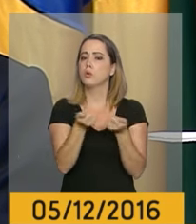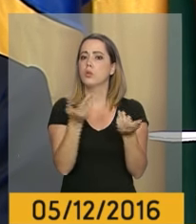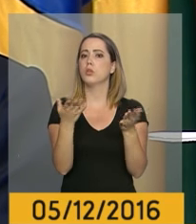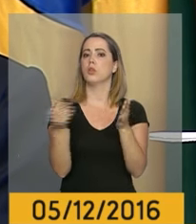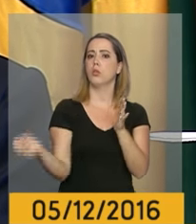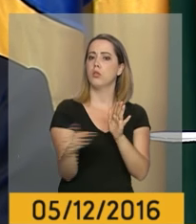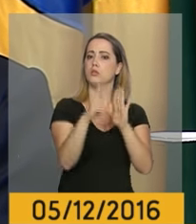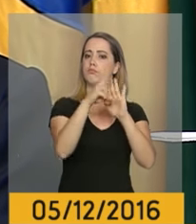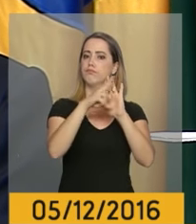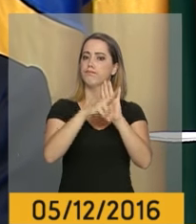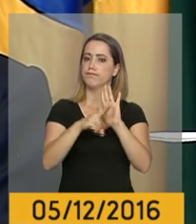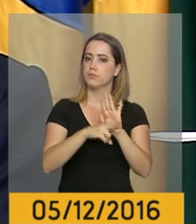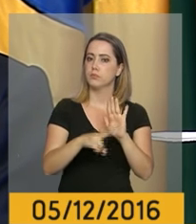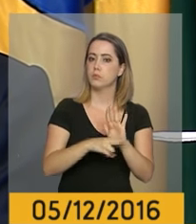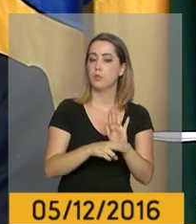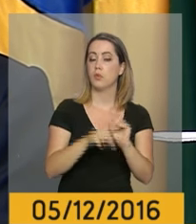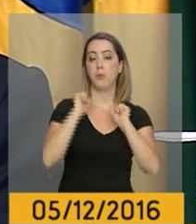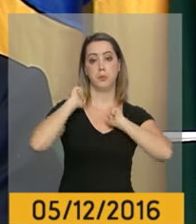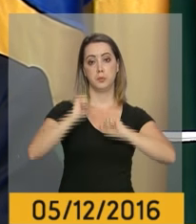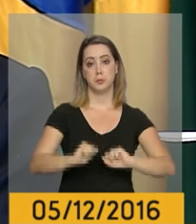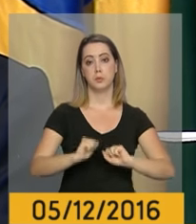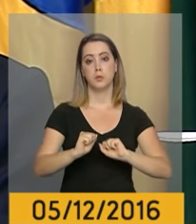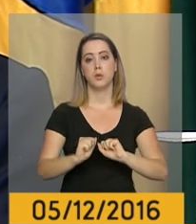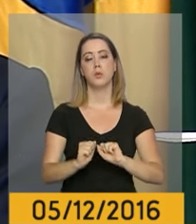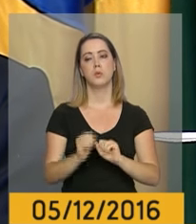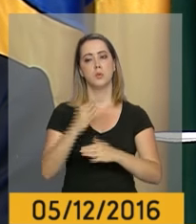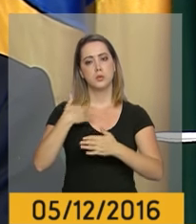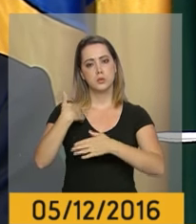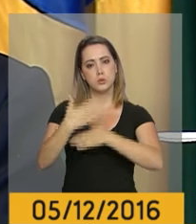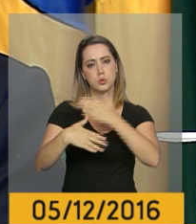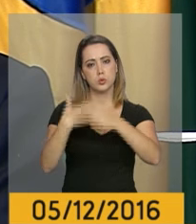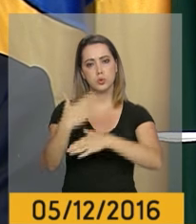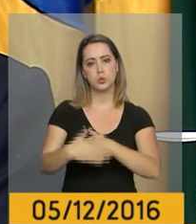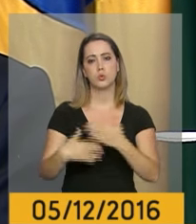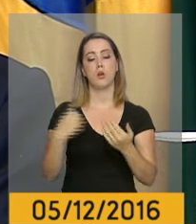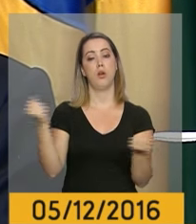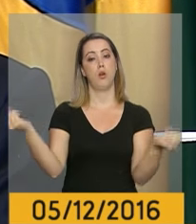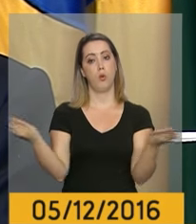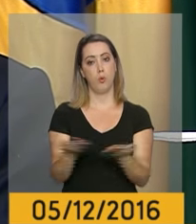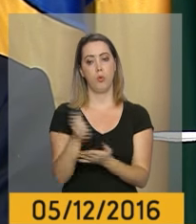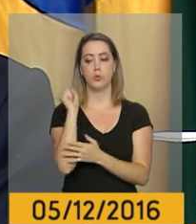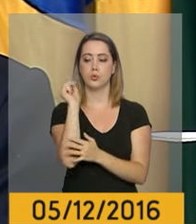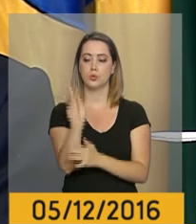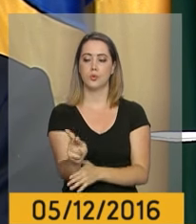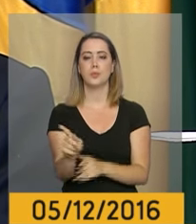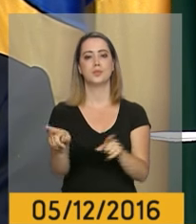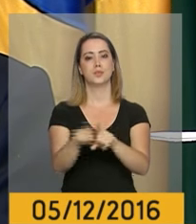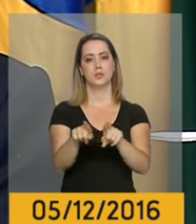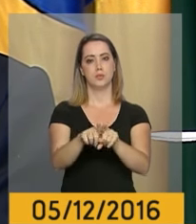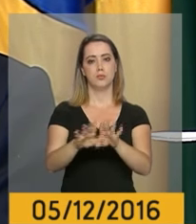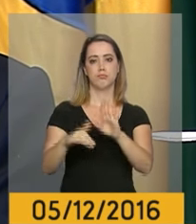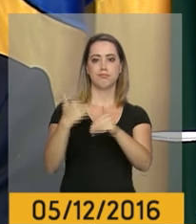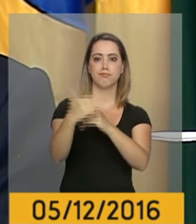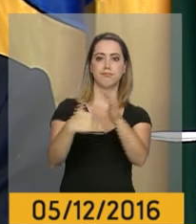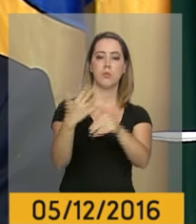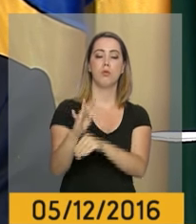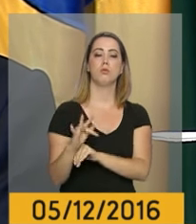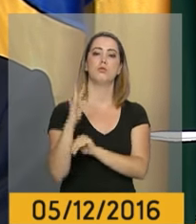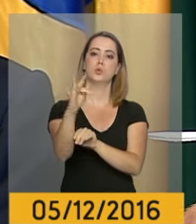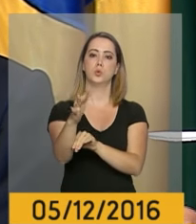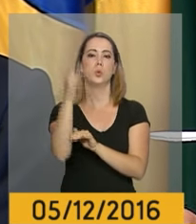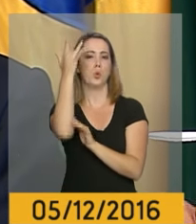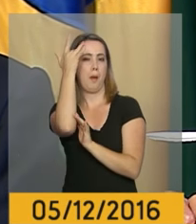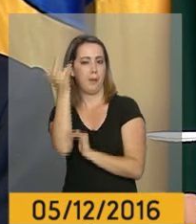intuito de preservar a previdência hoje para fazê-la valer amanhã,